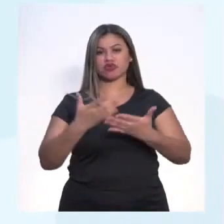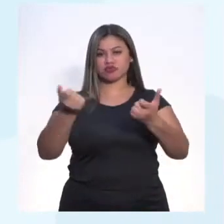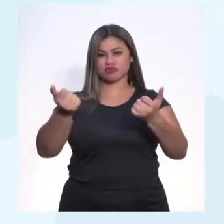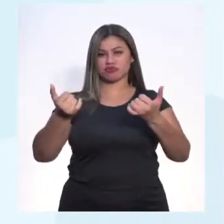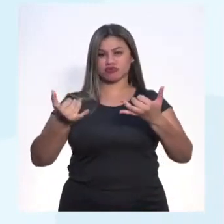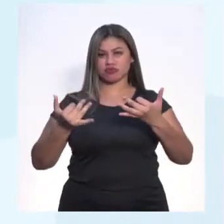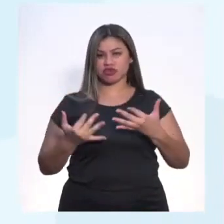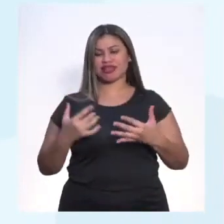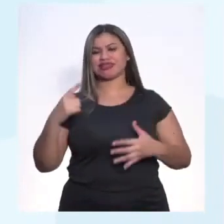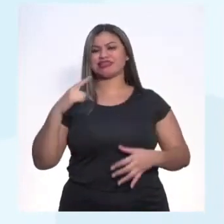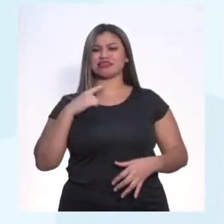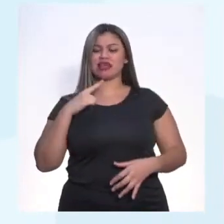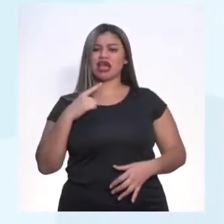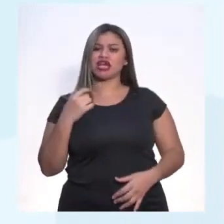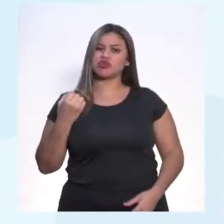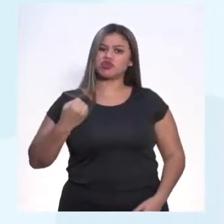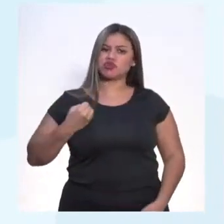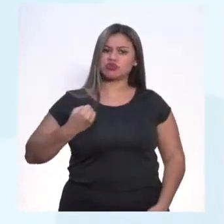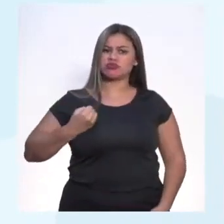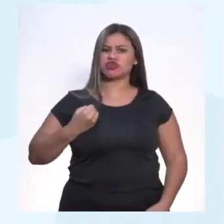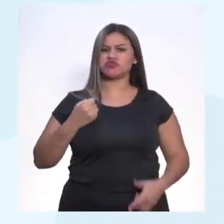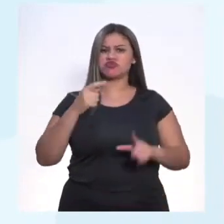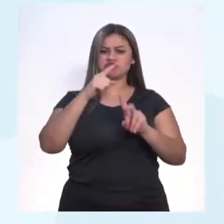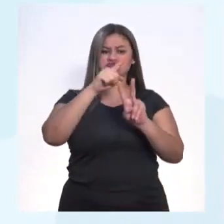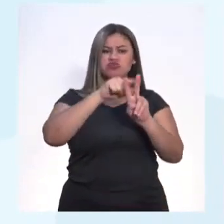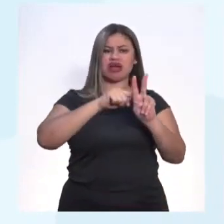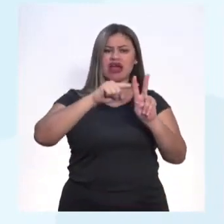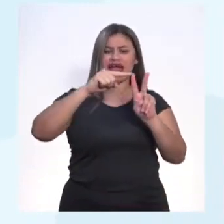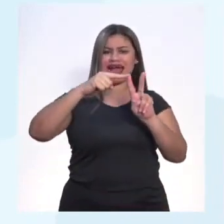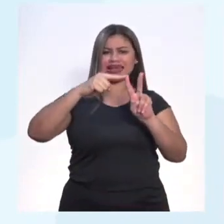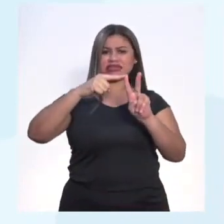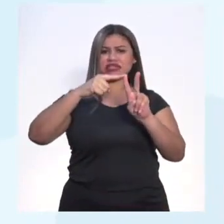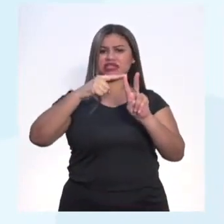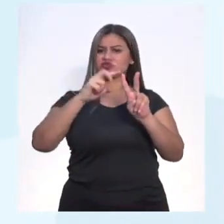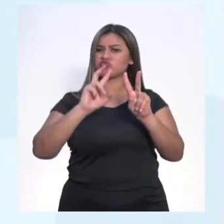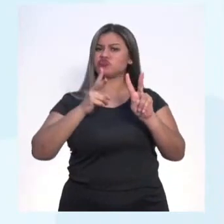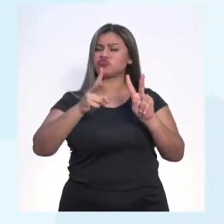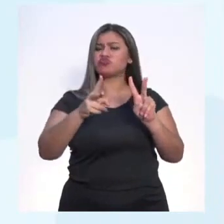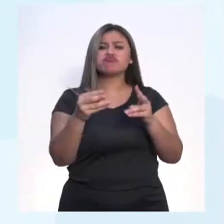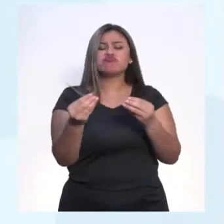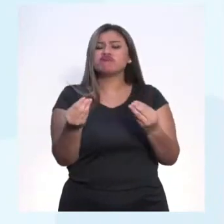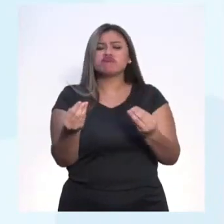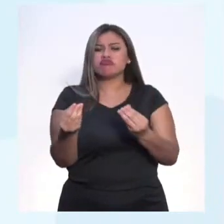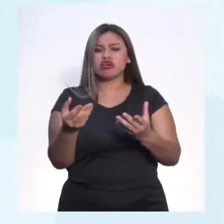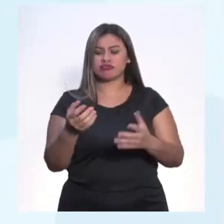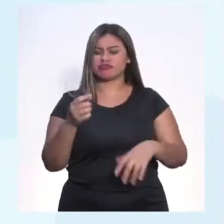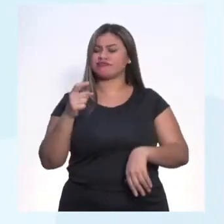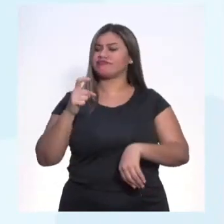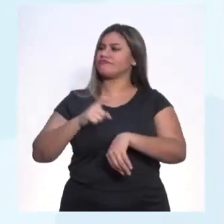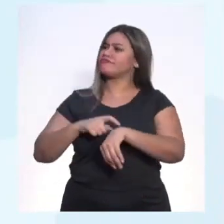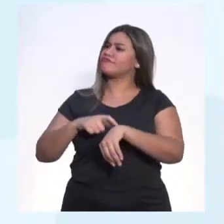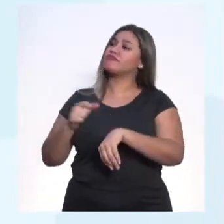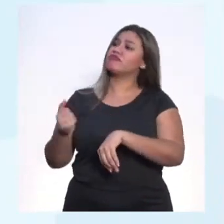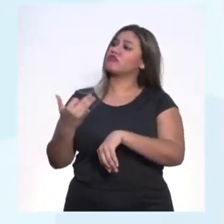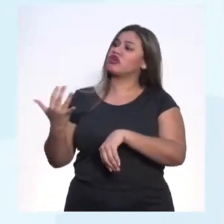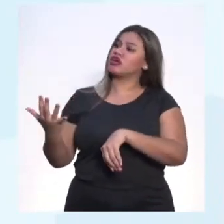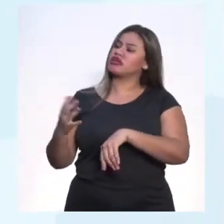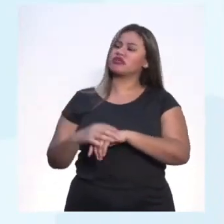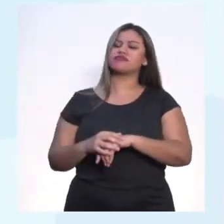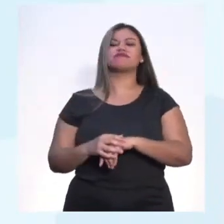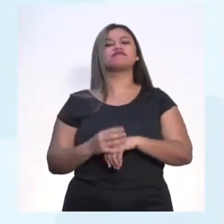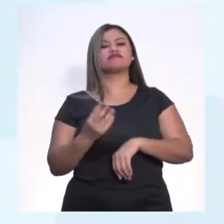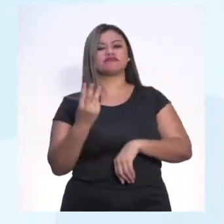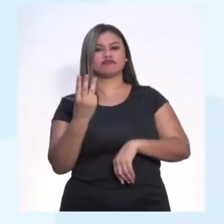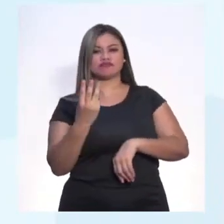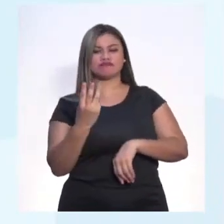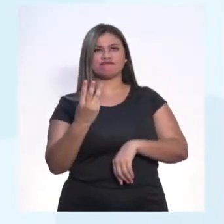é irracional? Professora Roberta, quanto tempo para essa atividade? Olha, professora Inês, eles têm